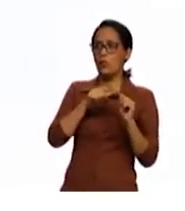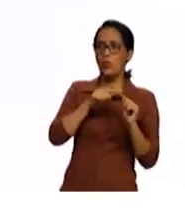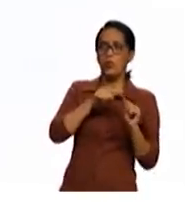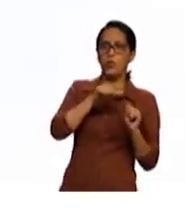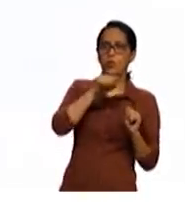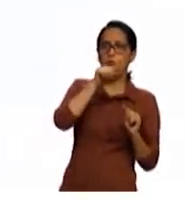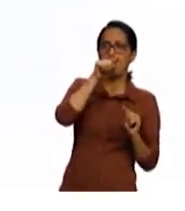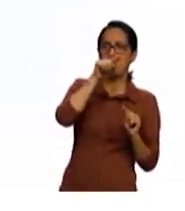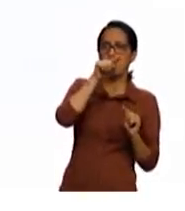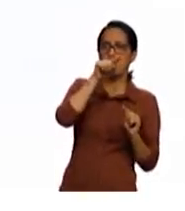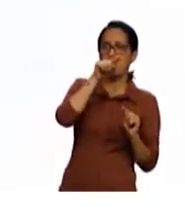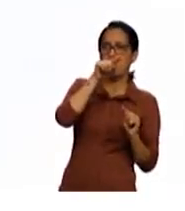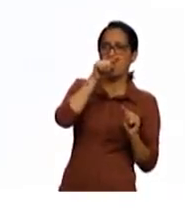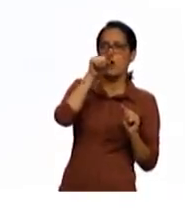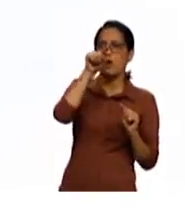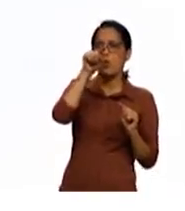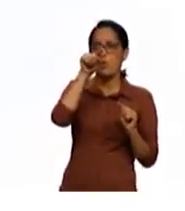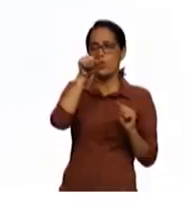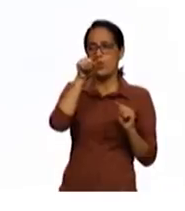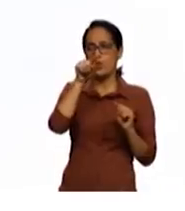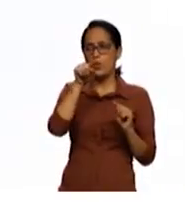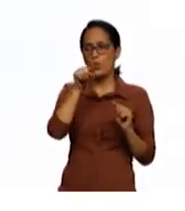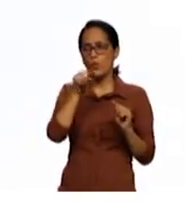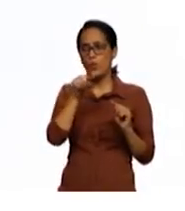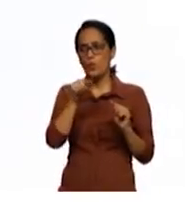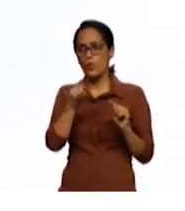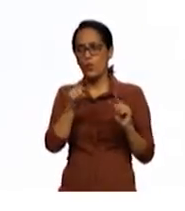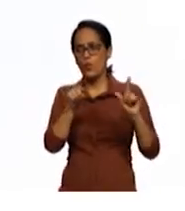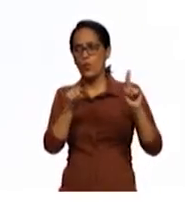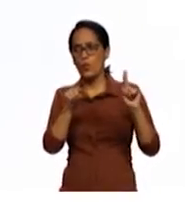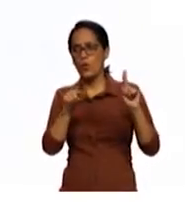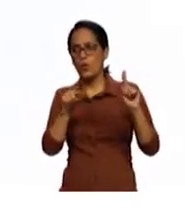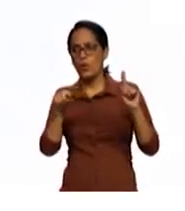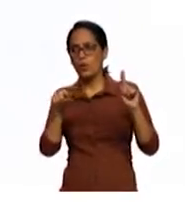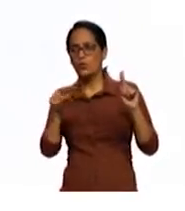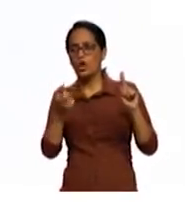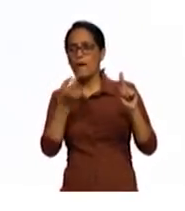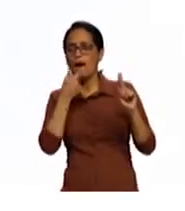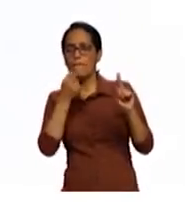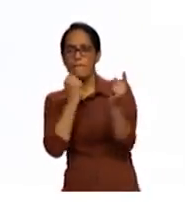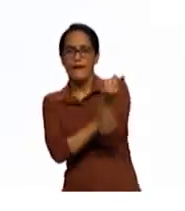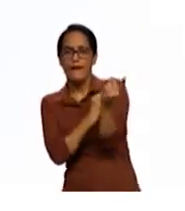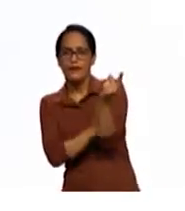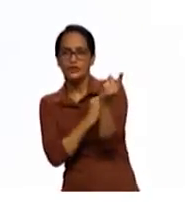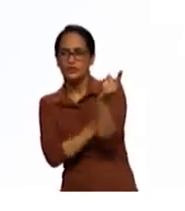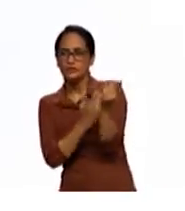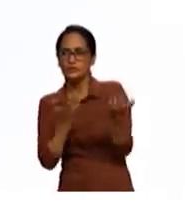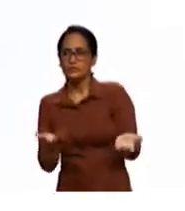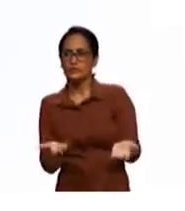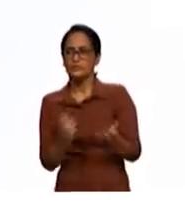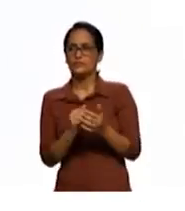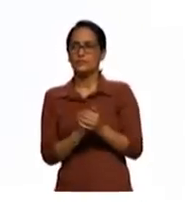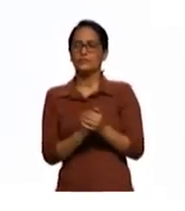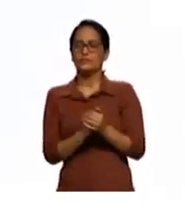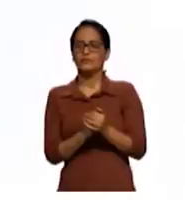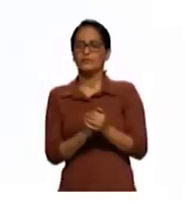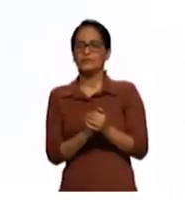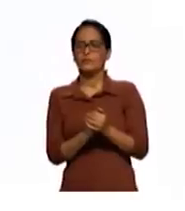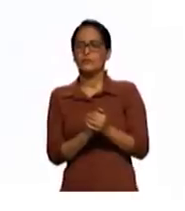alto ainda, desce e vai descendo até o exercício com anabolizante. A dela faz uma onda